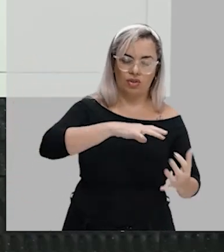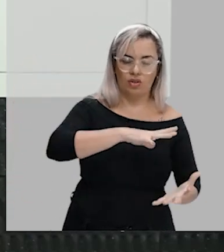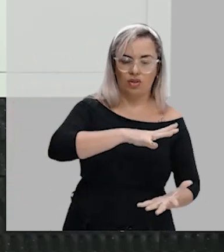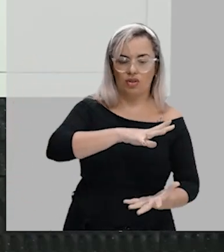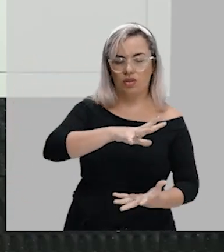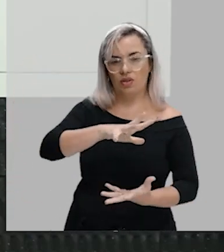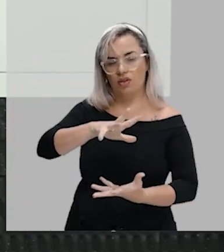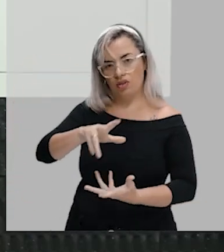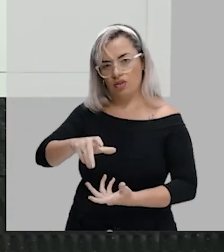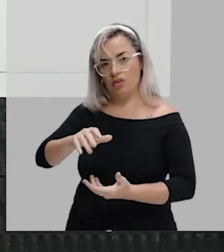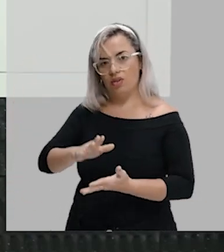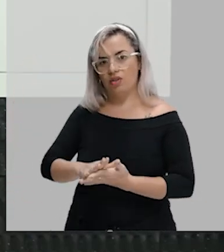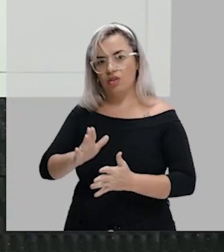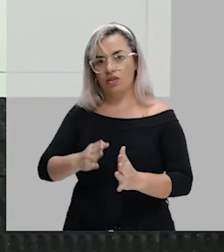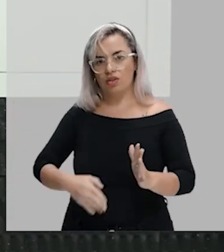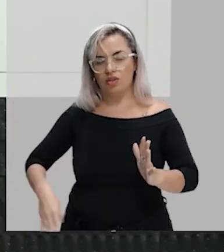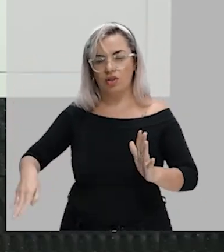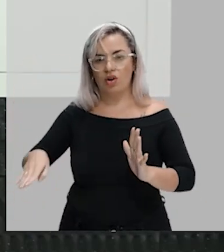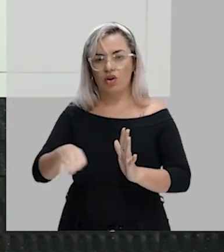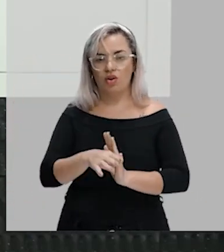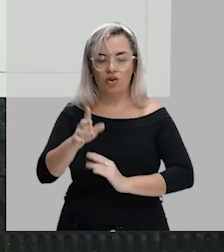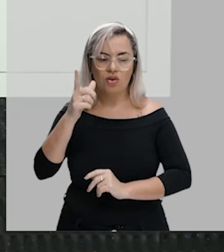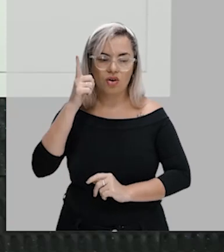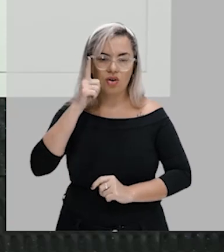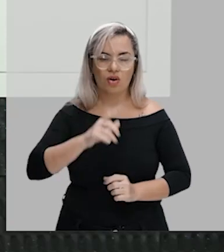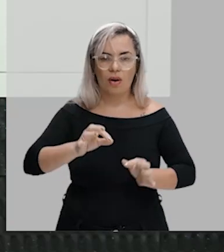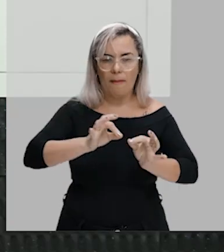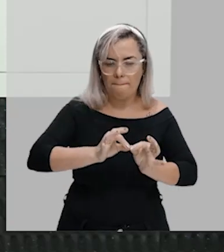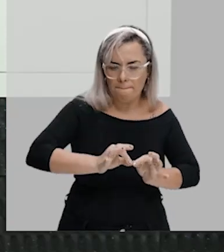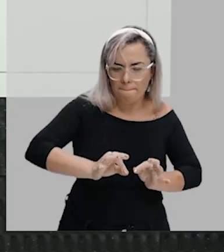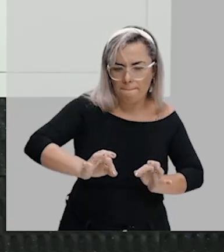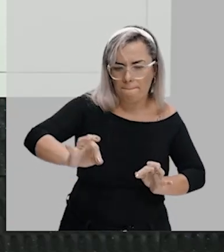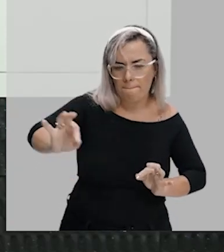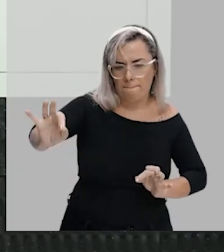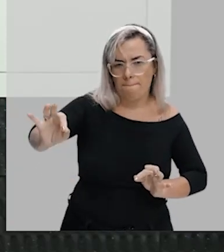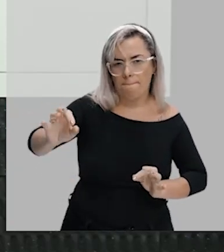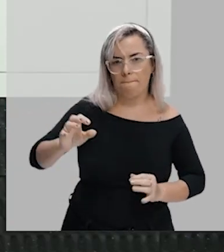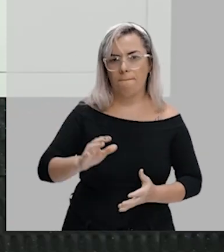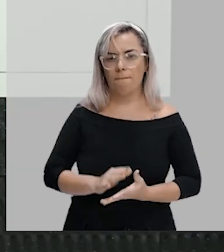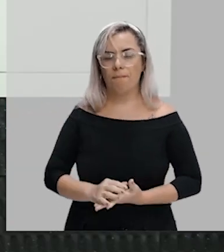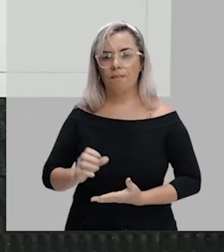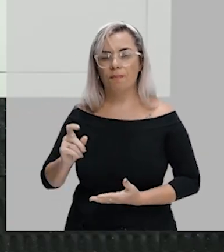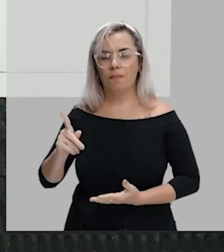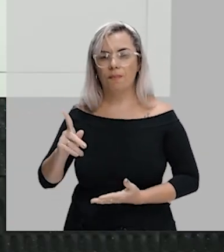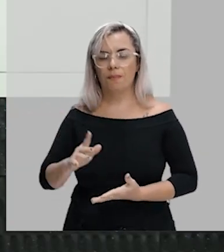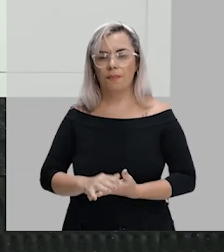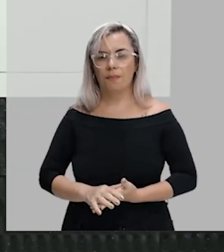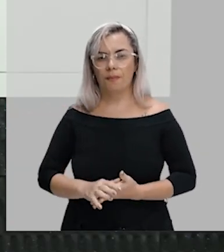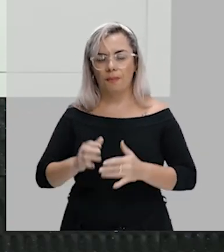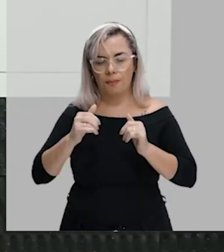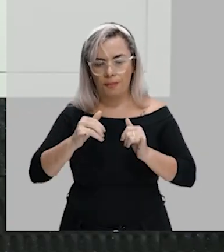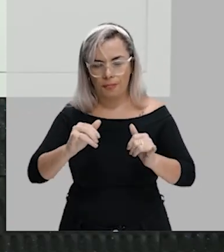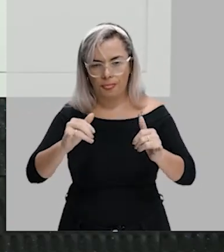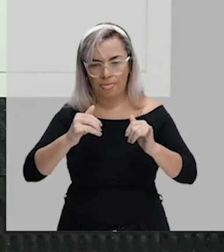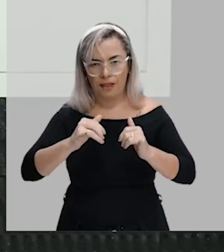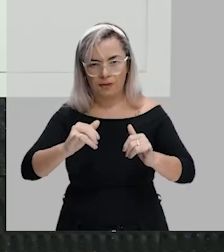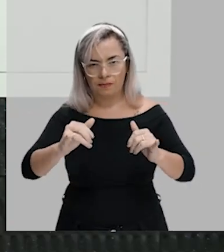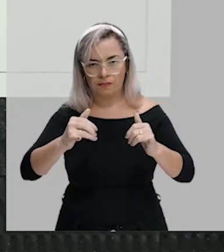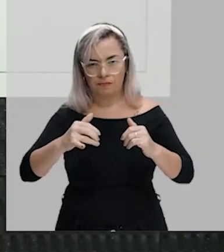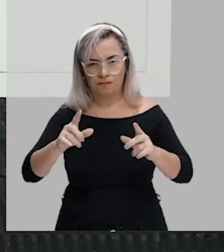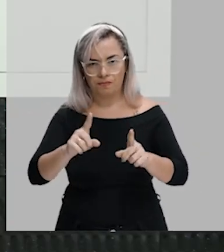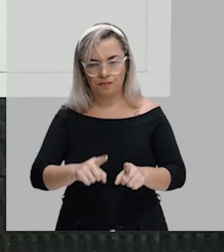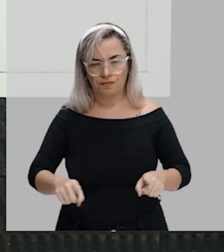aí chegar a distâncias, não é, um pouquinho maiores, tá, ok? Essas ondas elas também